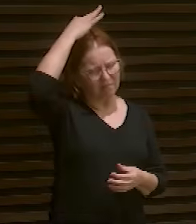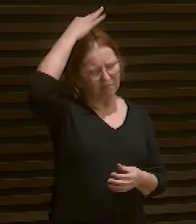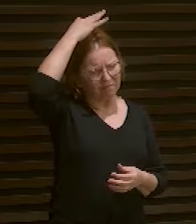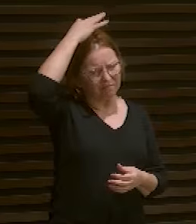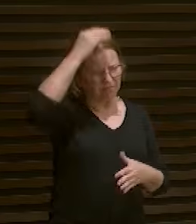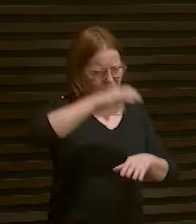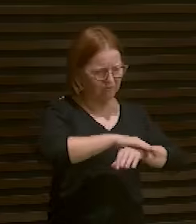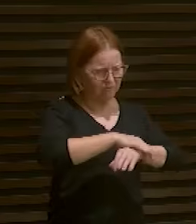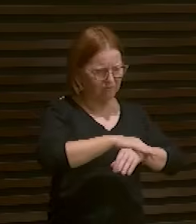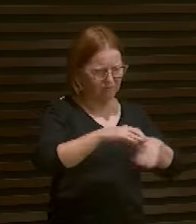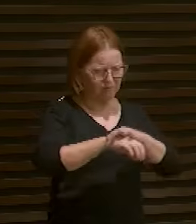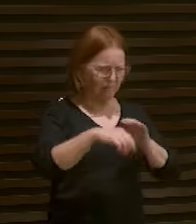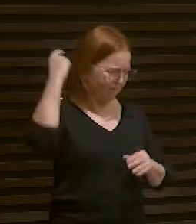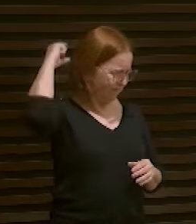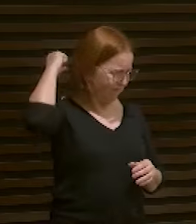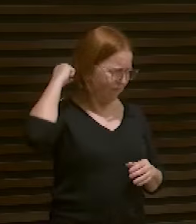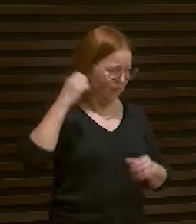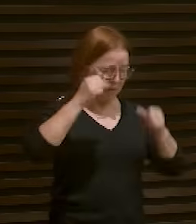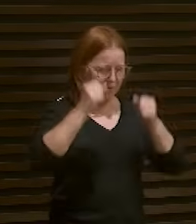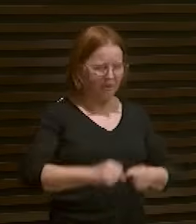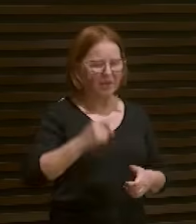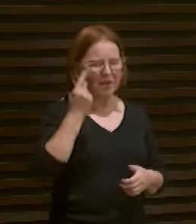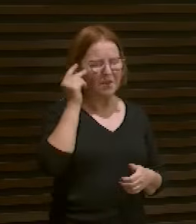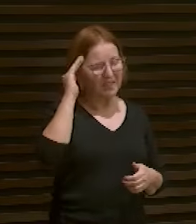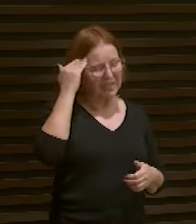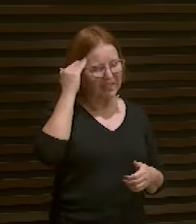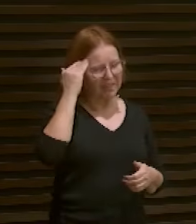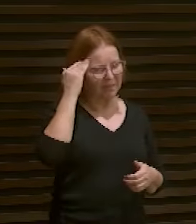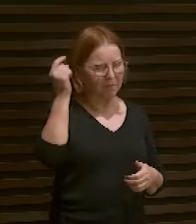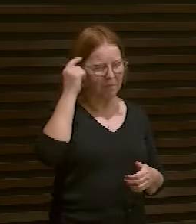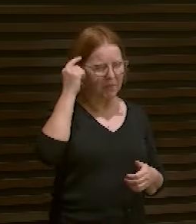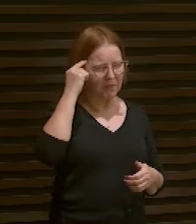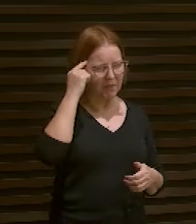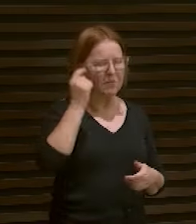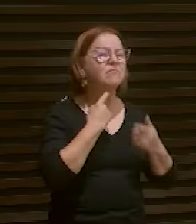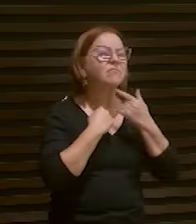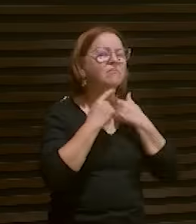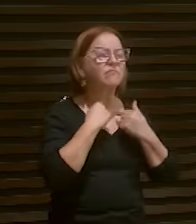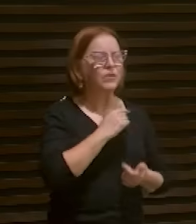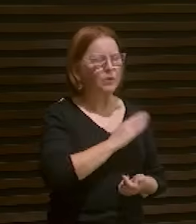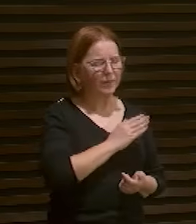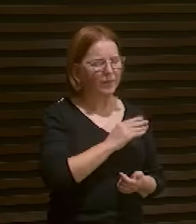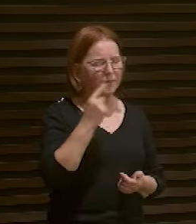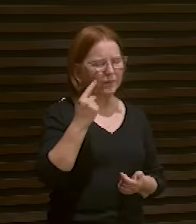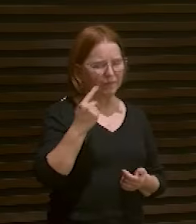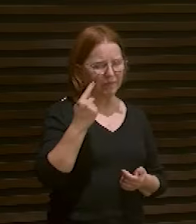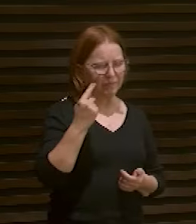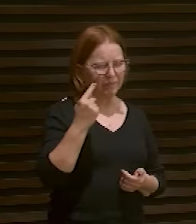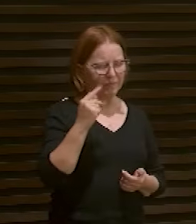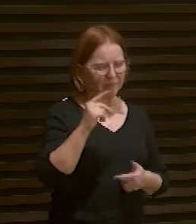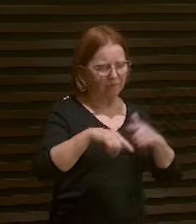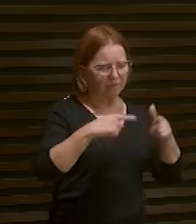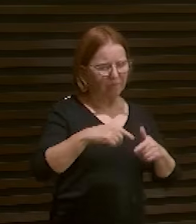medulas, que é apta para discernir os pensamentos e as intenções do coração. E a Tua missão, Santo Espírito,